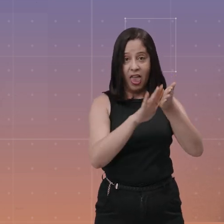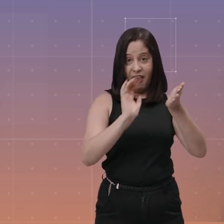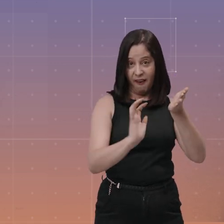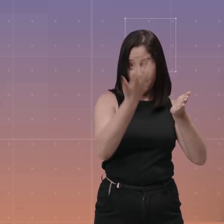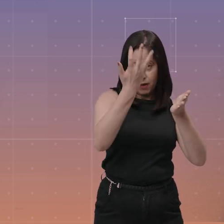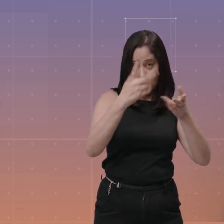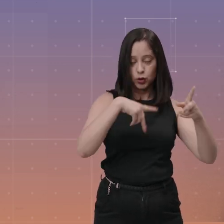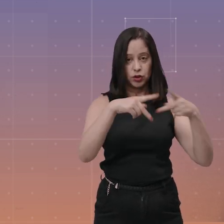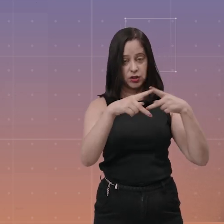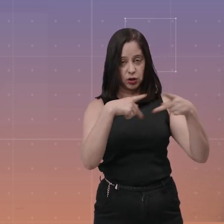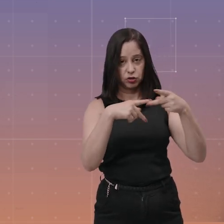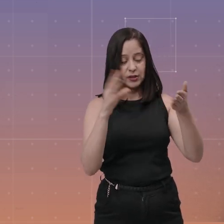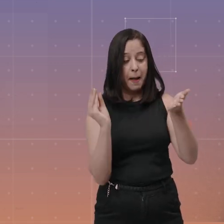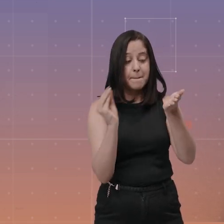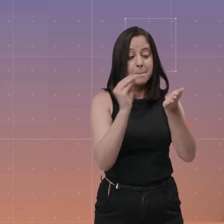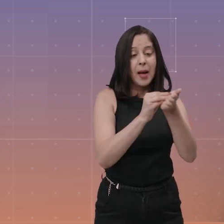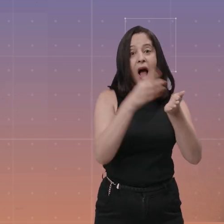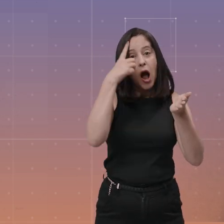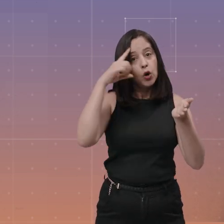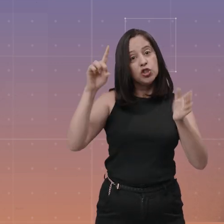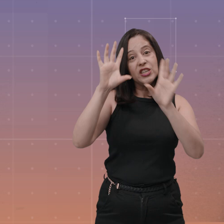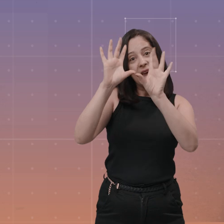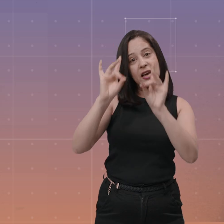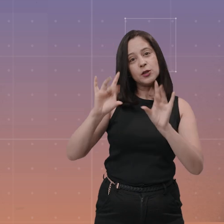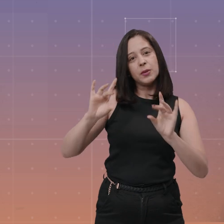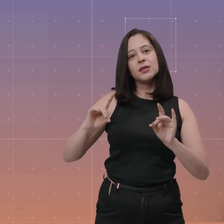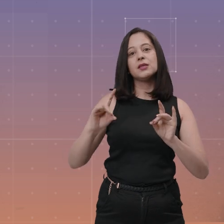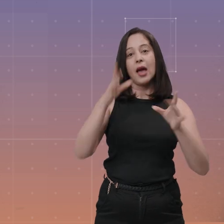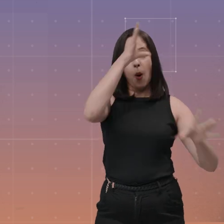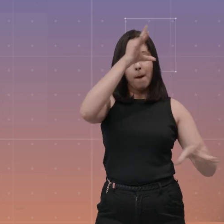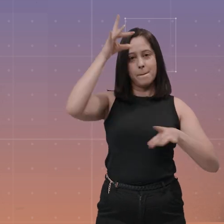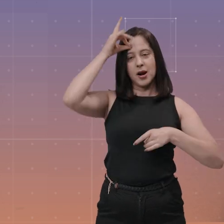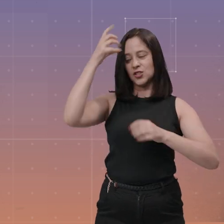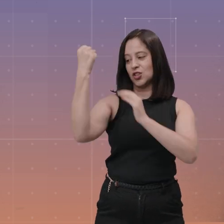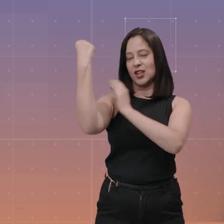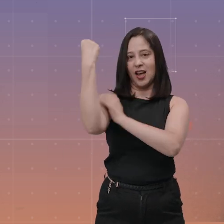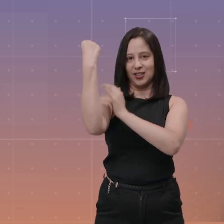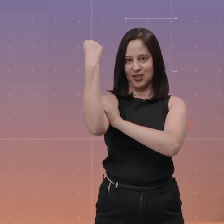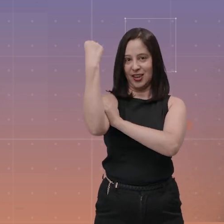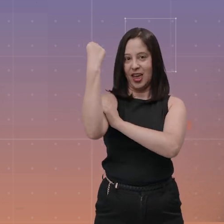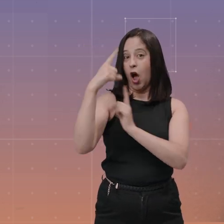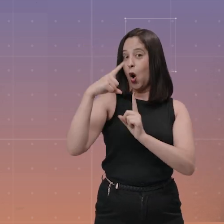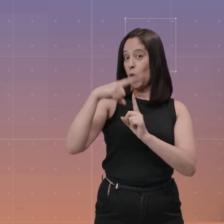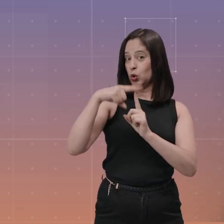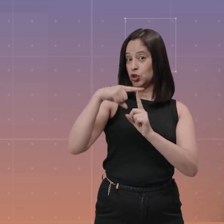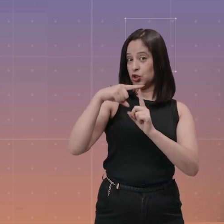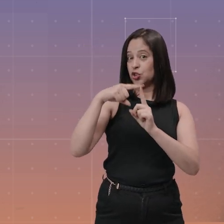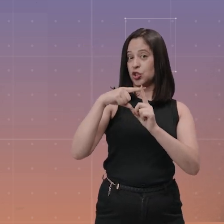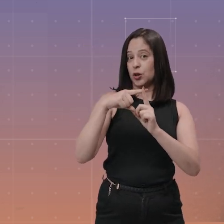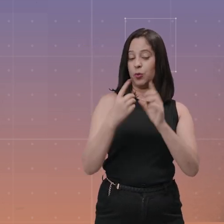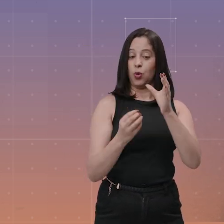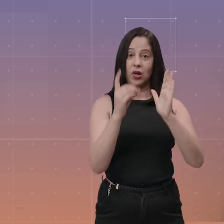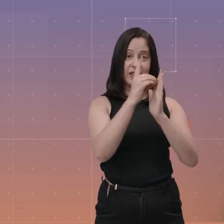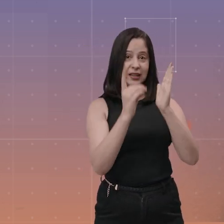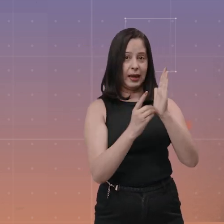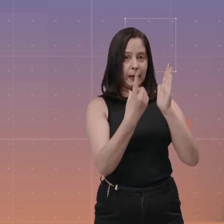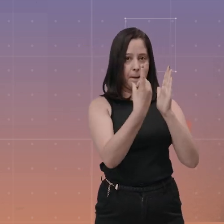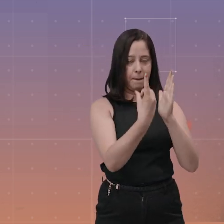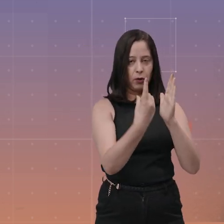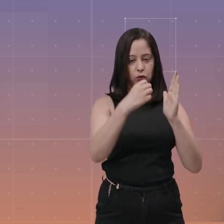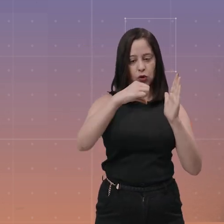calendário oficial de festas e comemorações do município o Dia da PNAP. O estilo, que surgiu na década